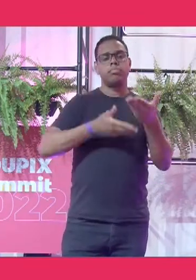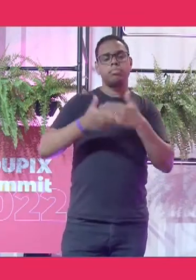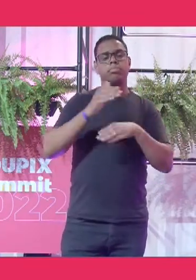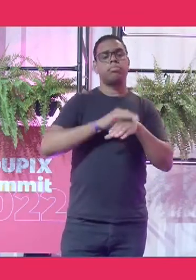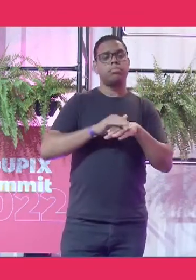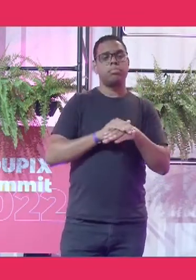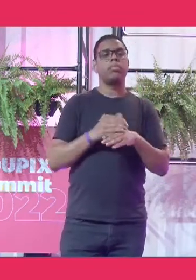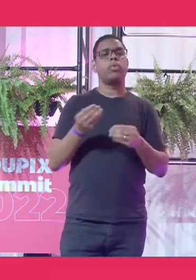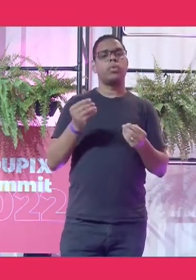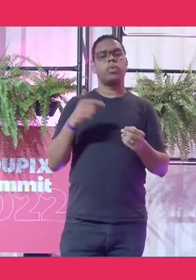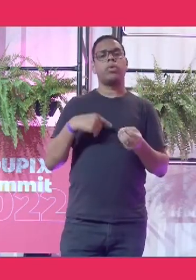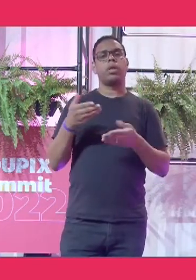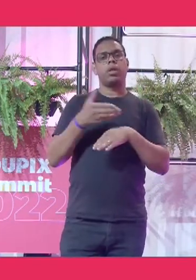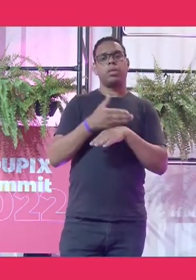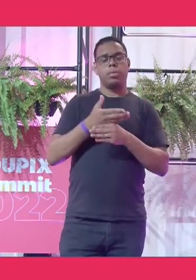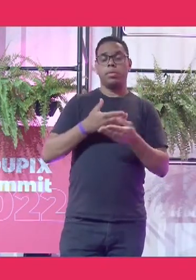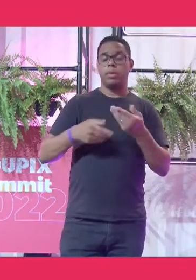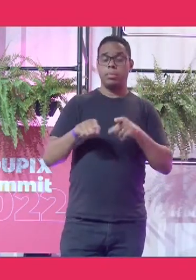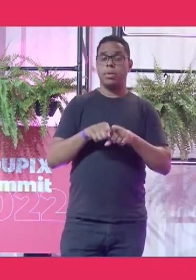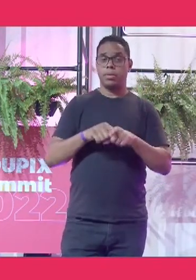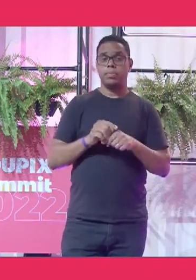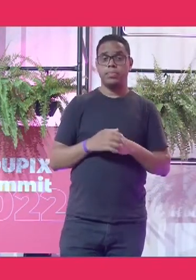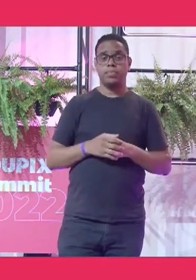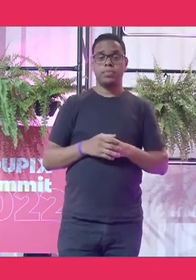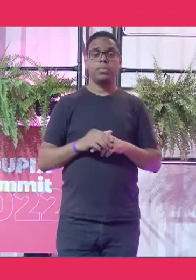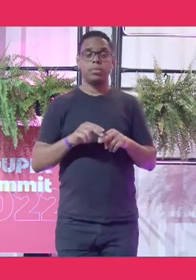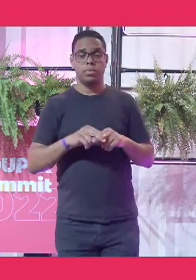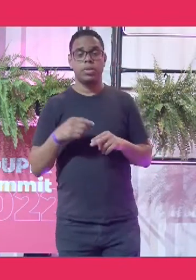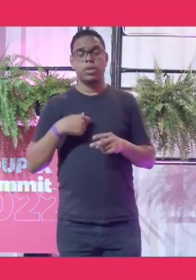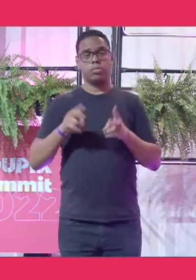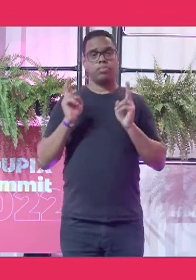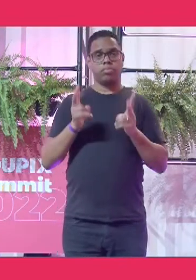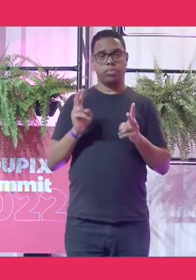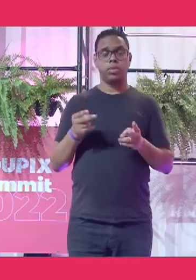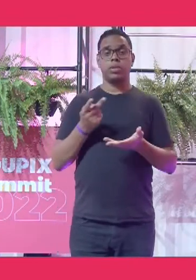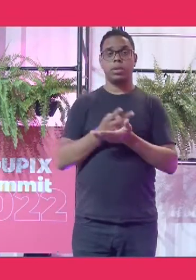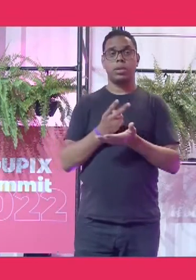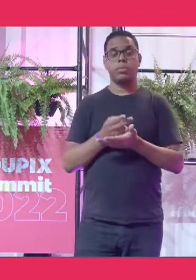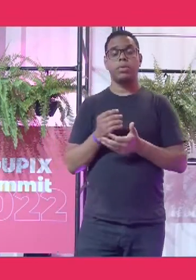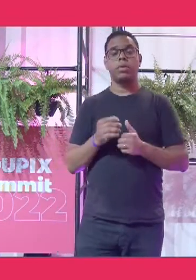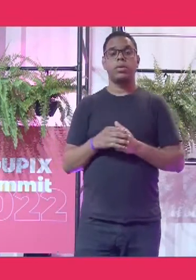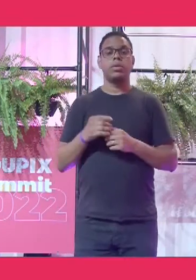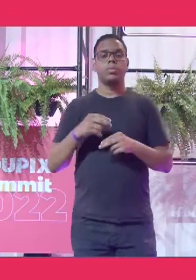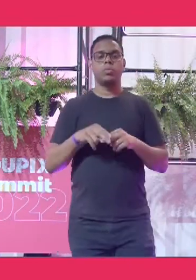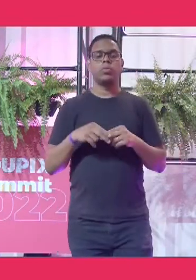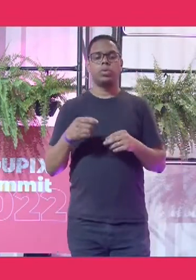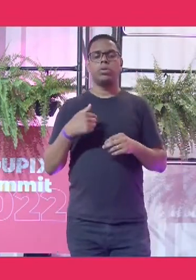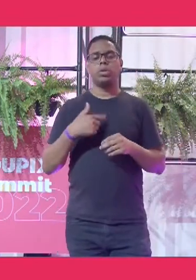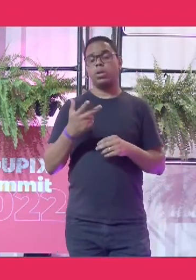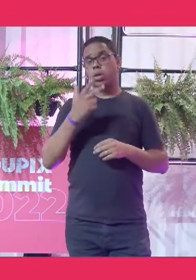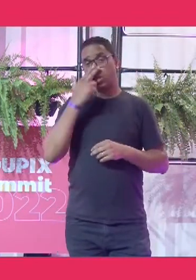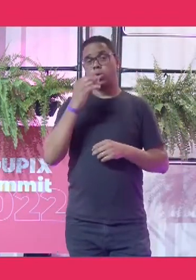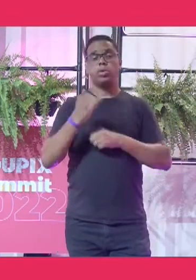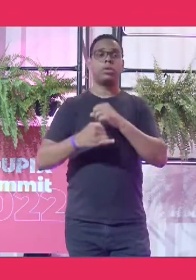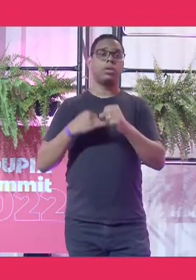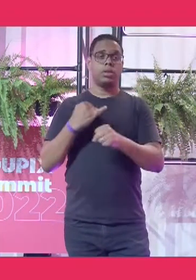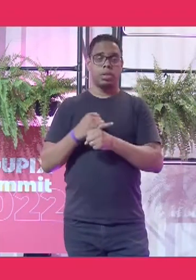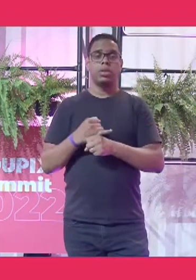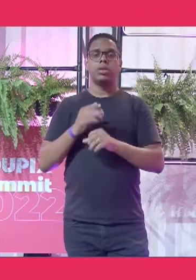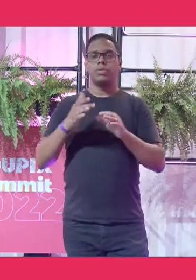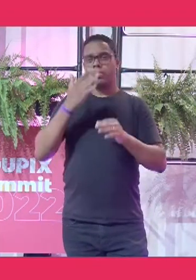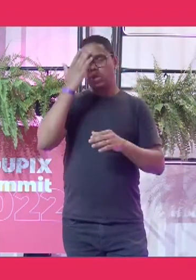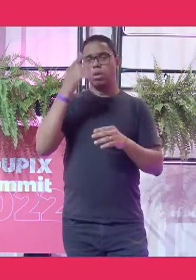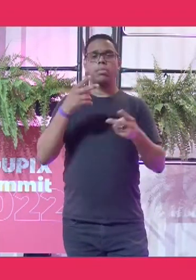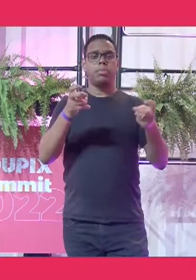para ser acessada também, que faz com que eu permaneça. Né? Todas as vezes que E por isso, eu acho que a internet às vezes cega muito a